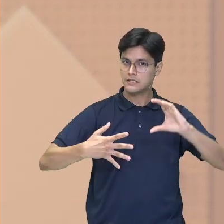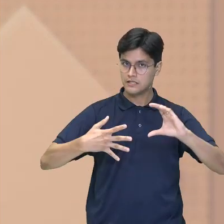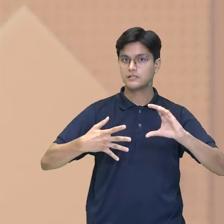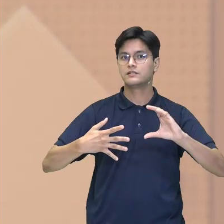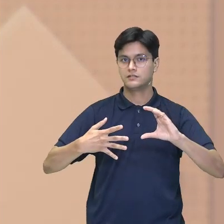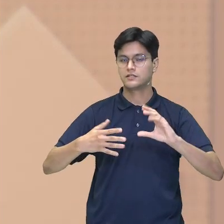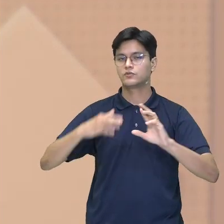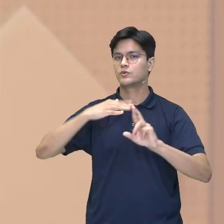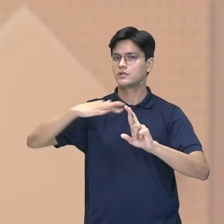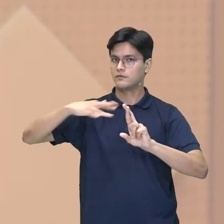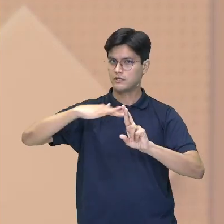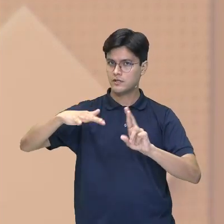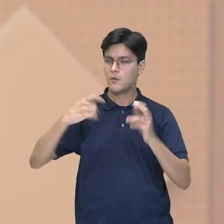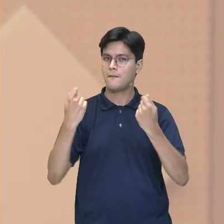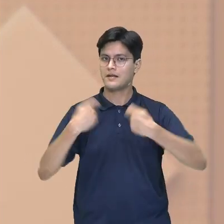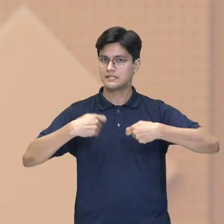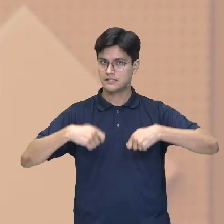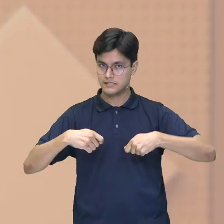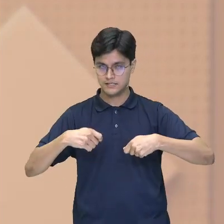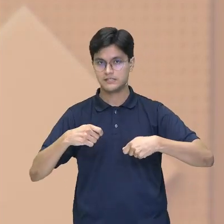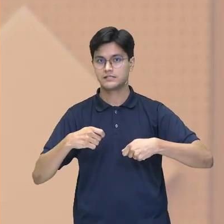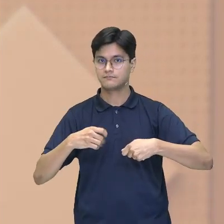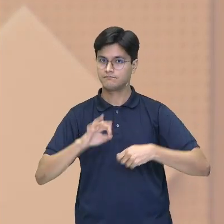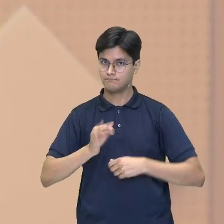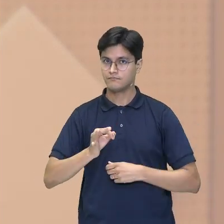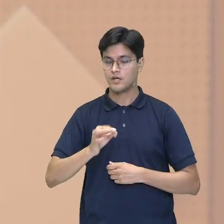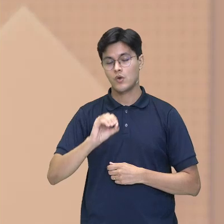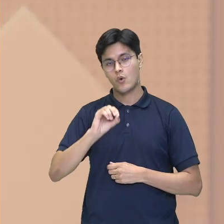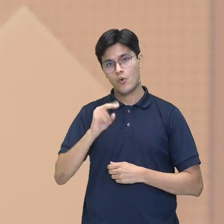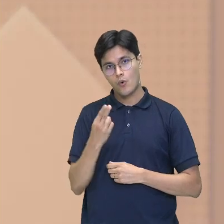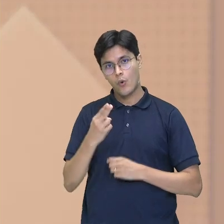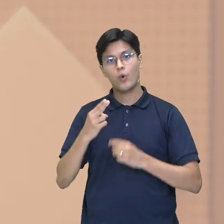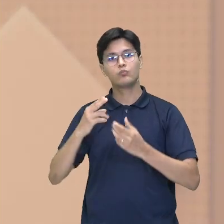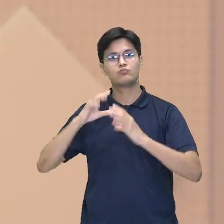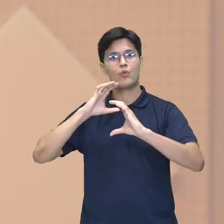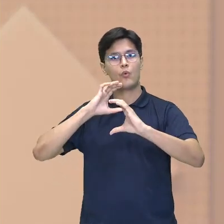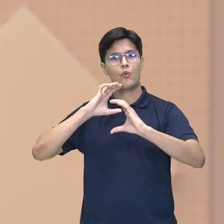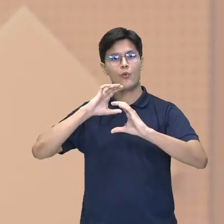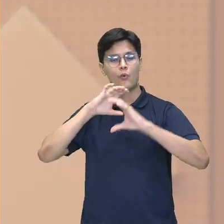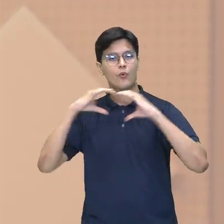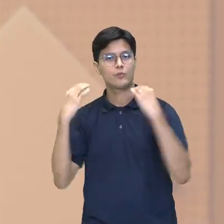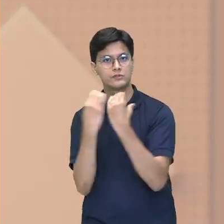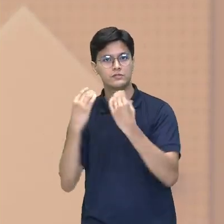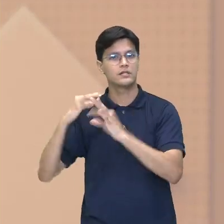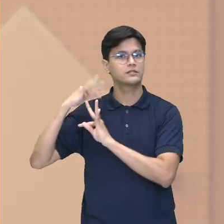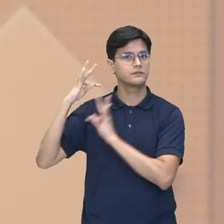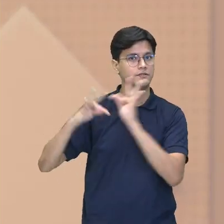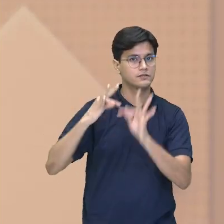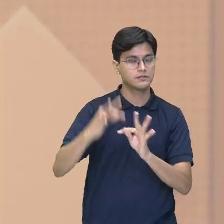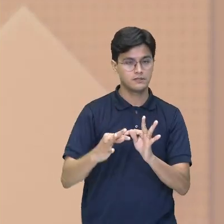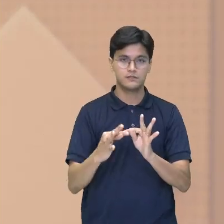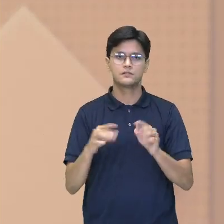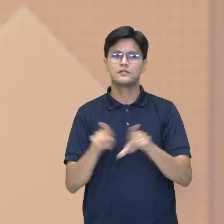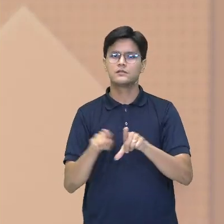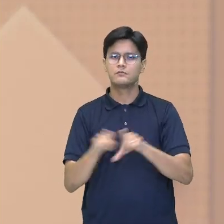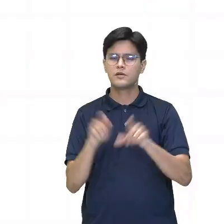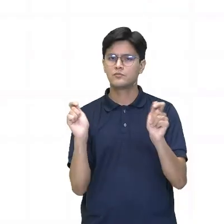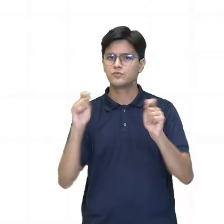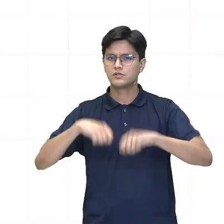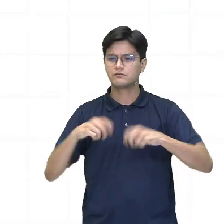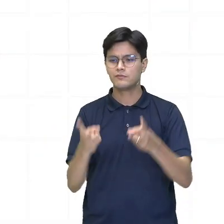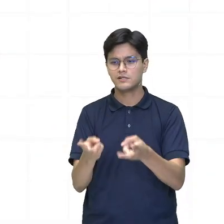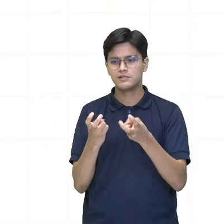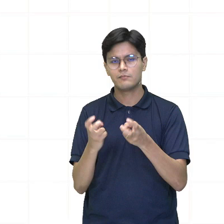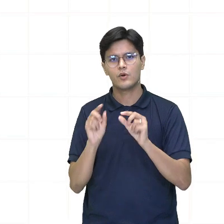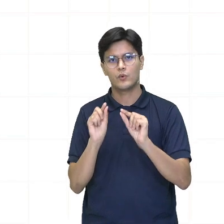ribeirinhos, certo? Ou comunidades tradicionais. E também nós podemos perceber nesses povos o